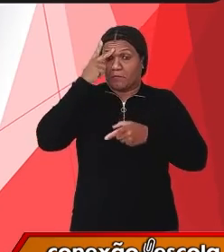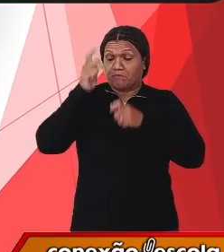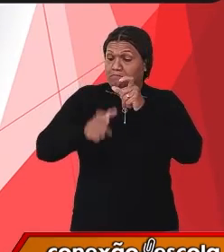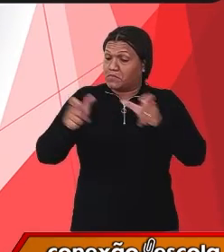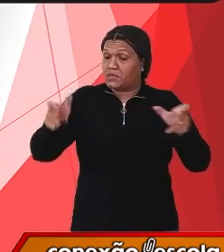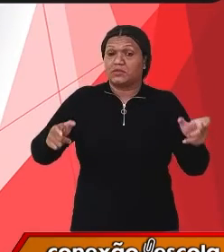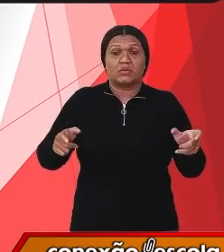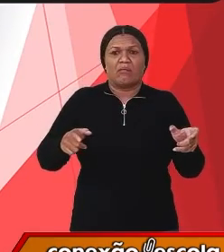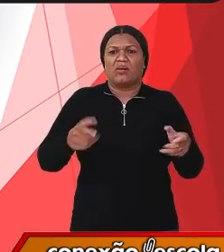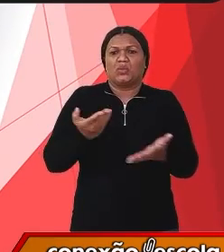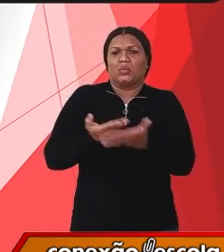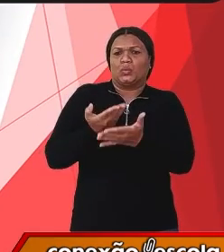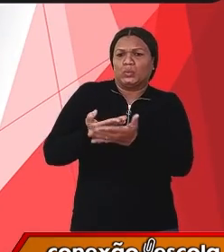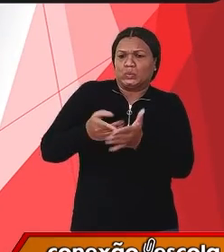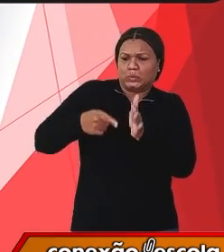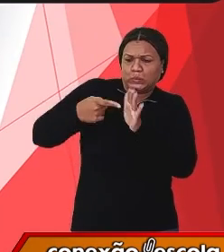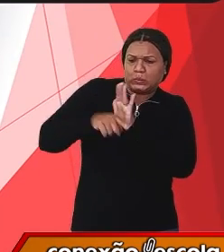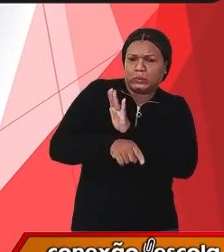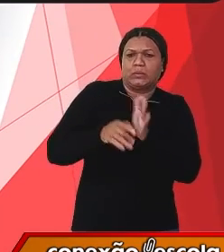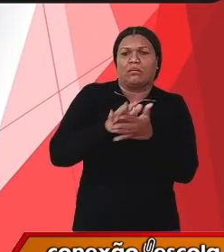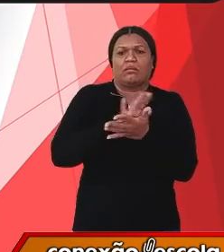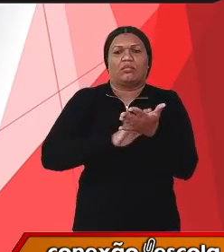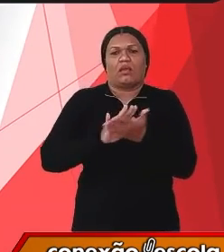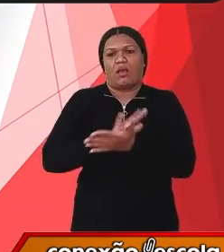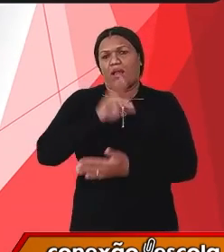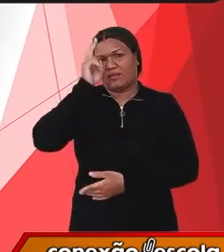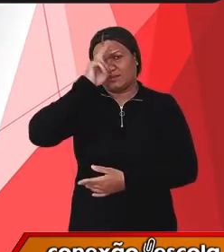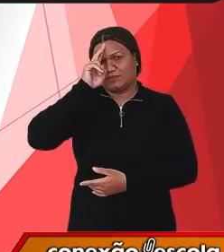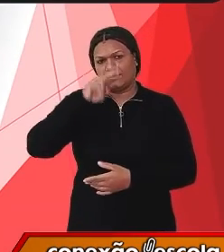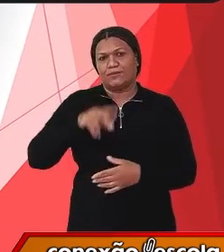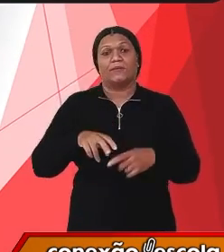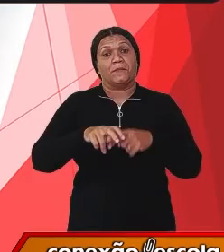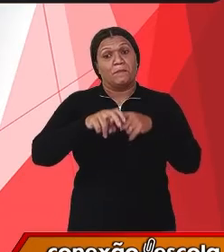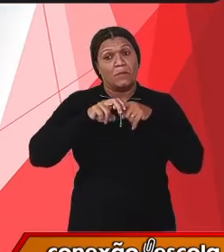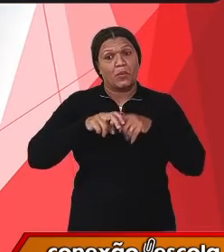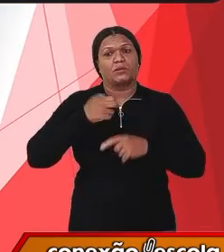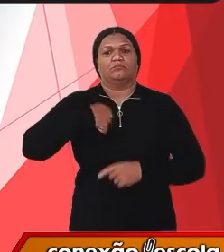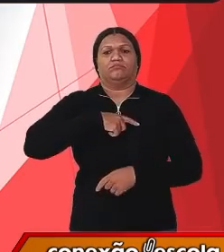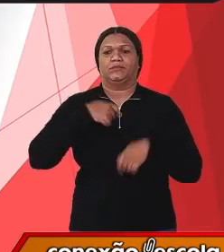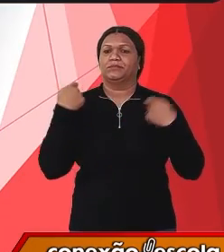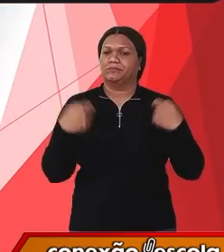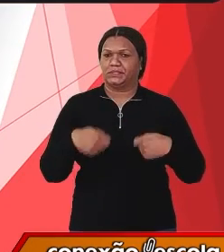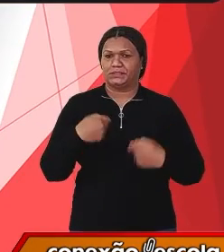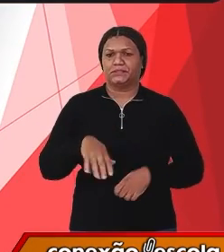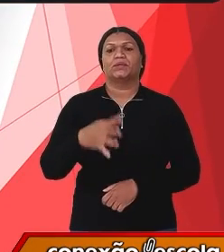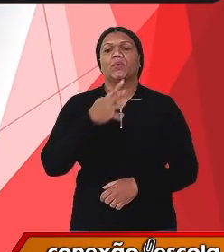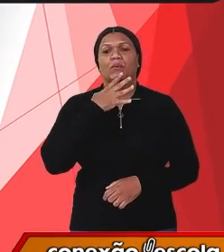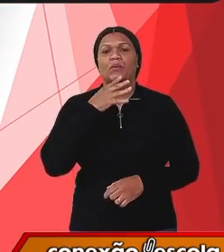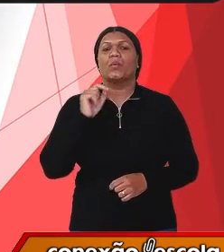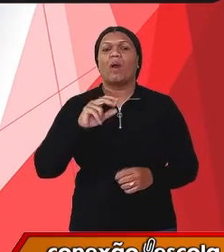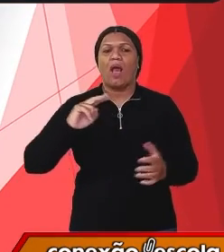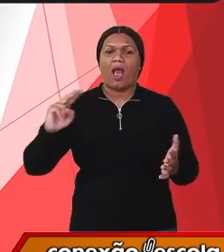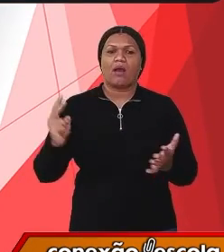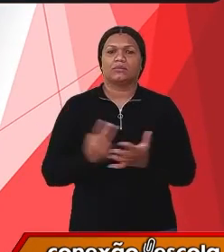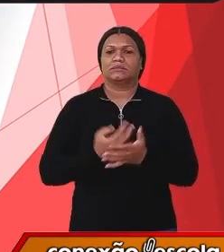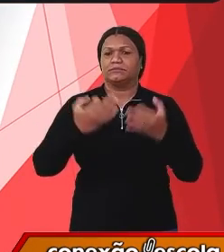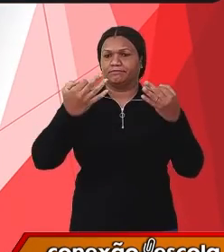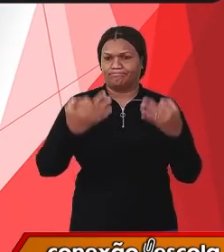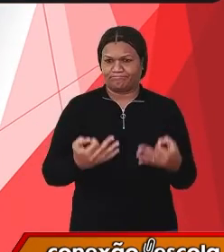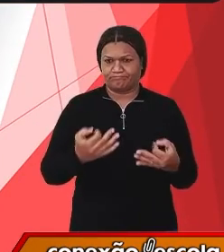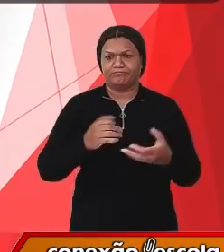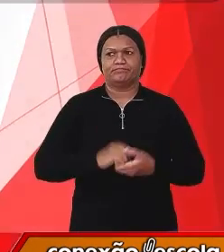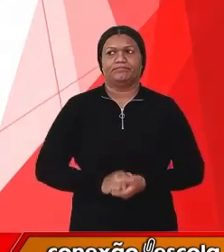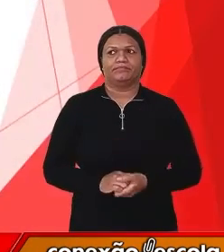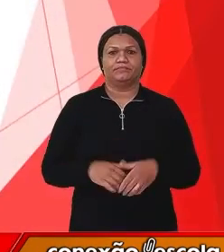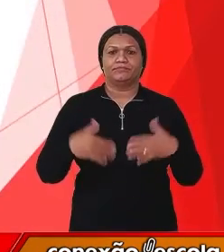não historicizam esses fatos históricos. Então precisamos conhecer esses fatos. Nesta